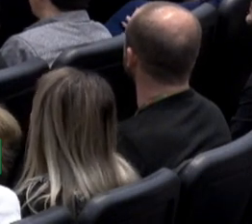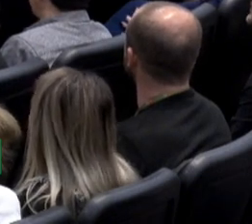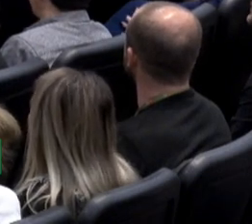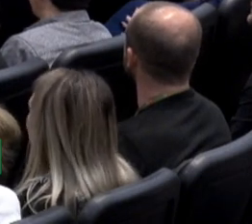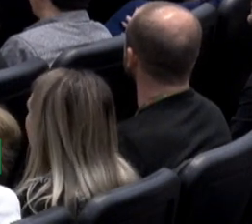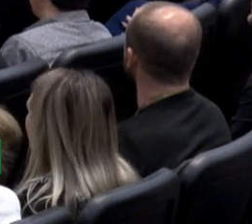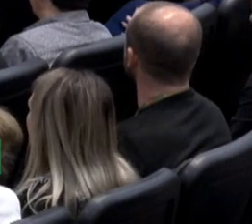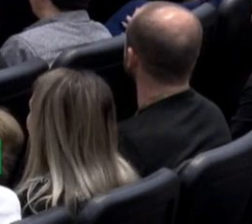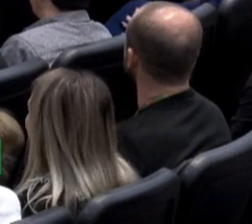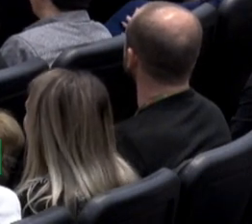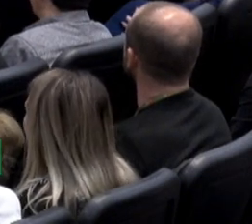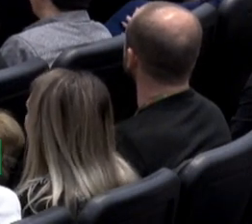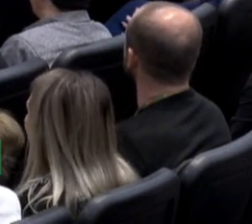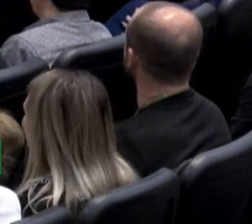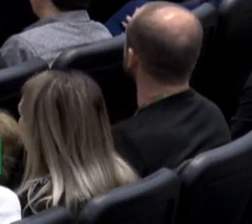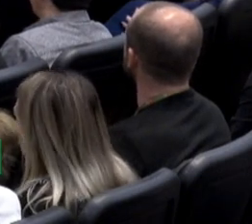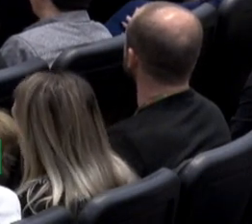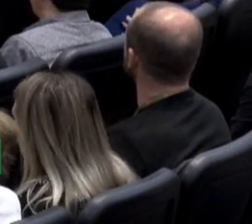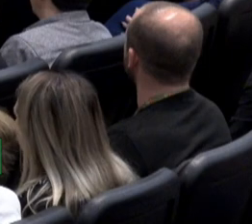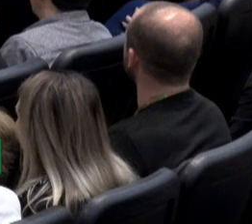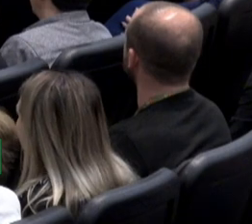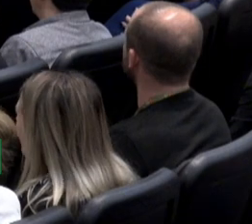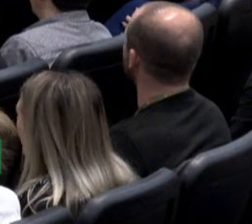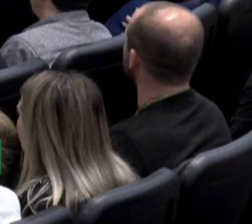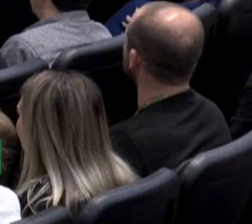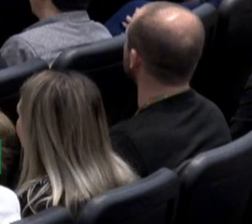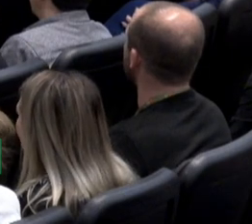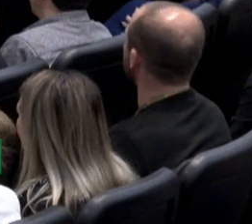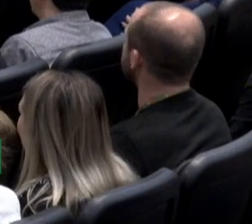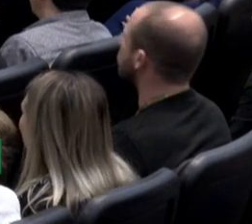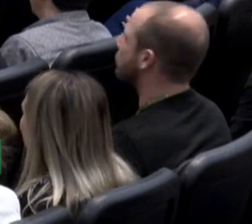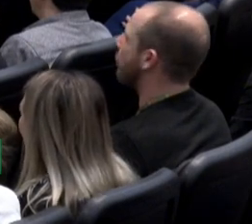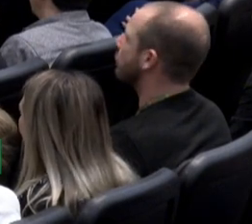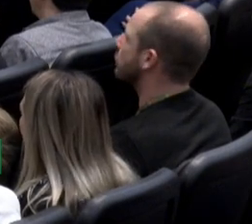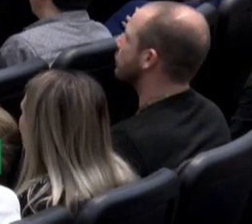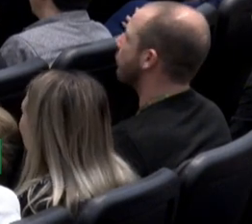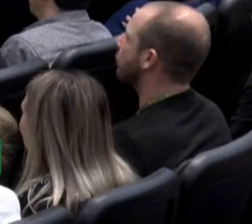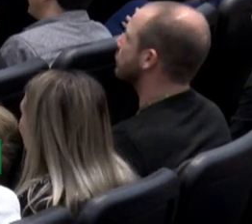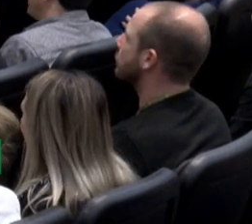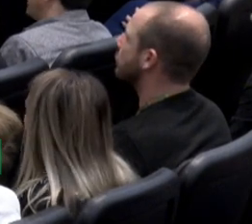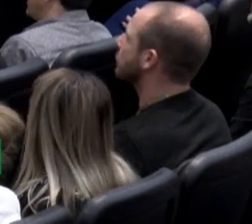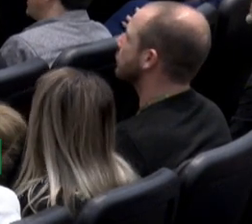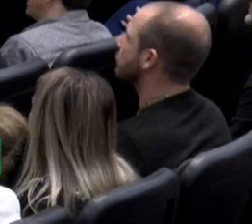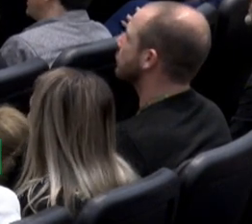vai, a maré vem. Acho que ela tá morrendo. A maré